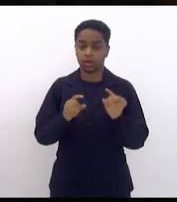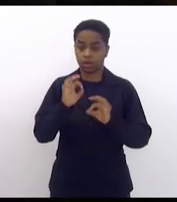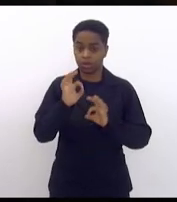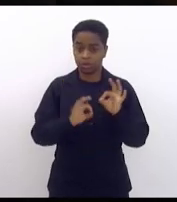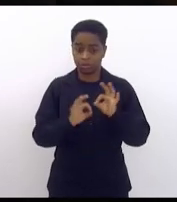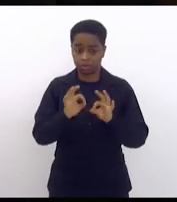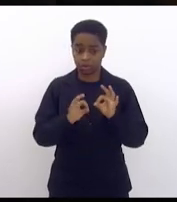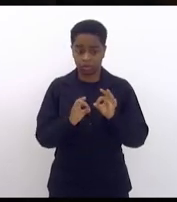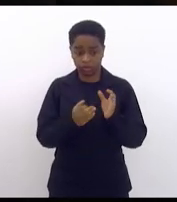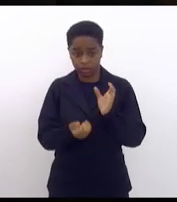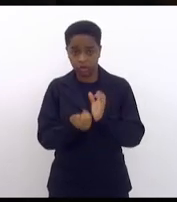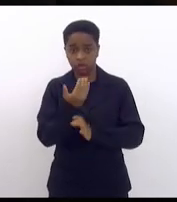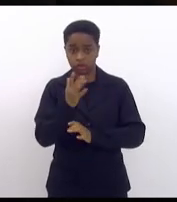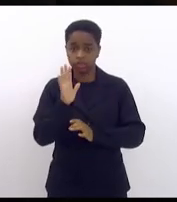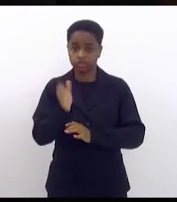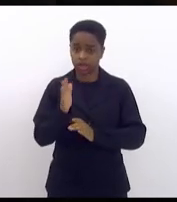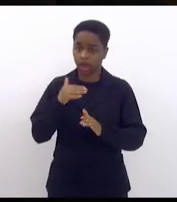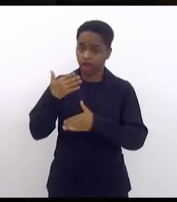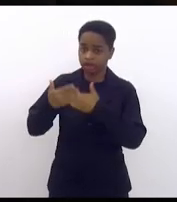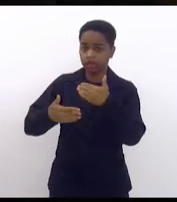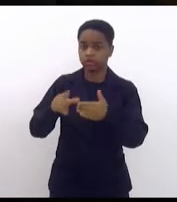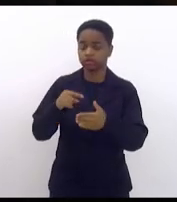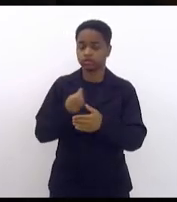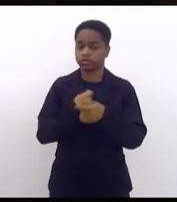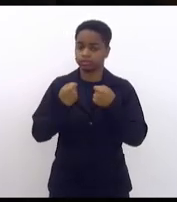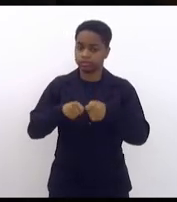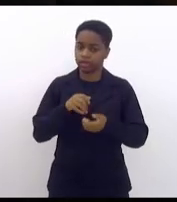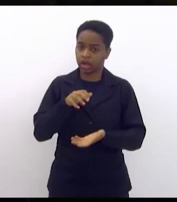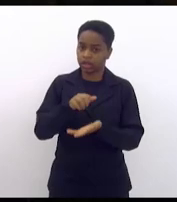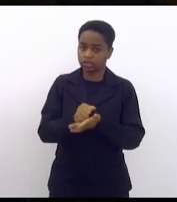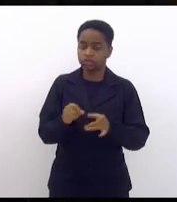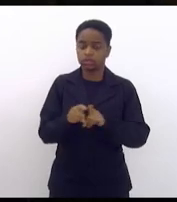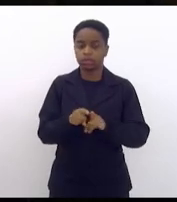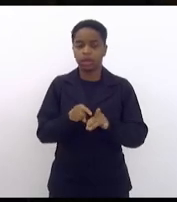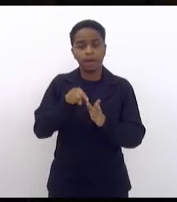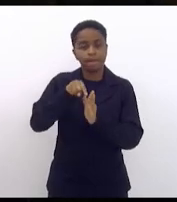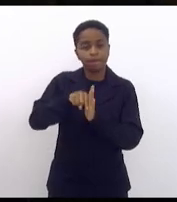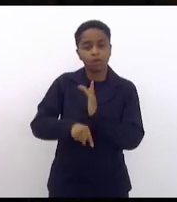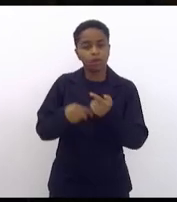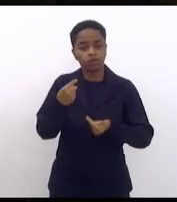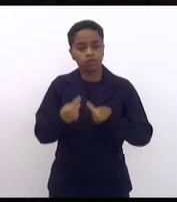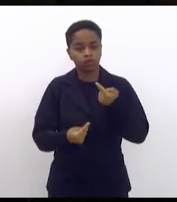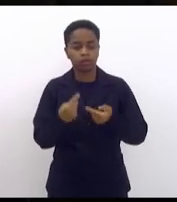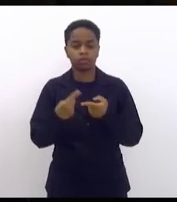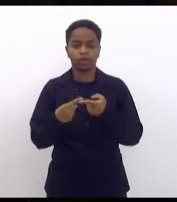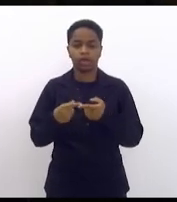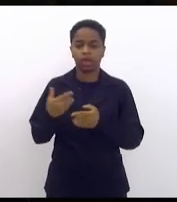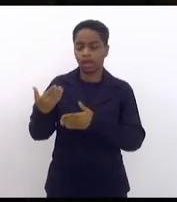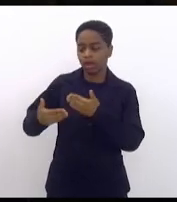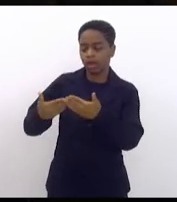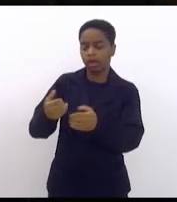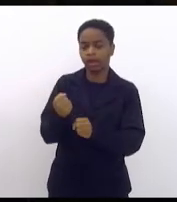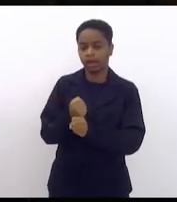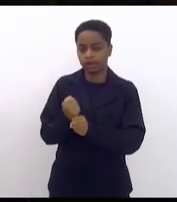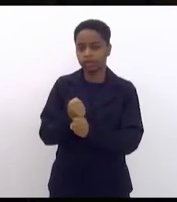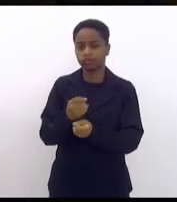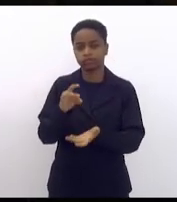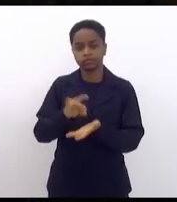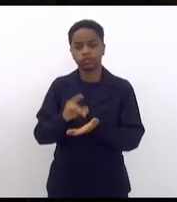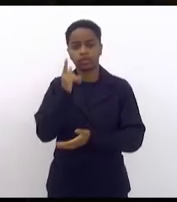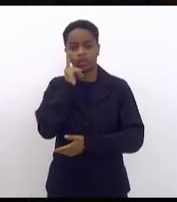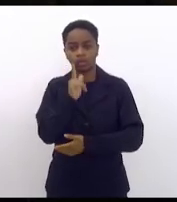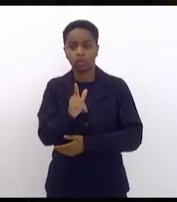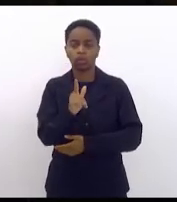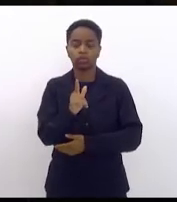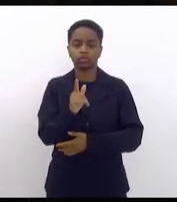avanço que a gente precisa registrar e que a gente precisa aprofundar para que nos próximos anos ele, de fato, seja